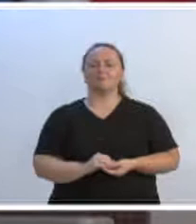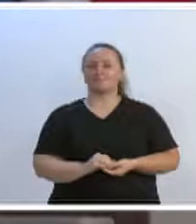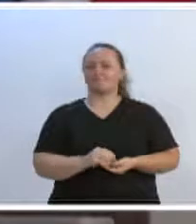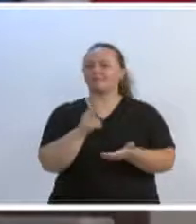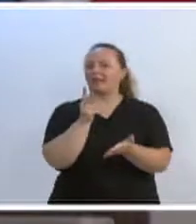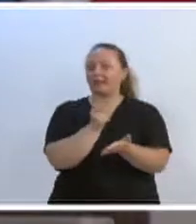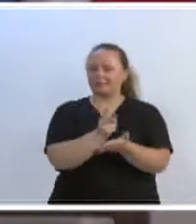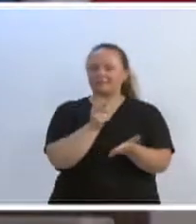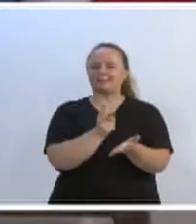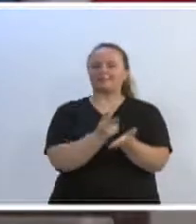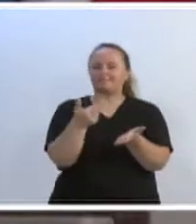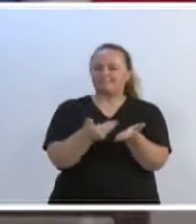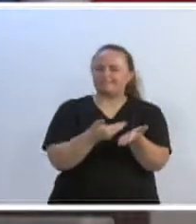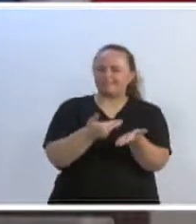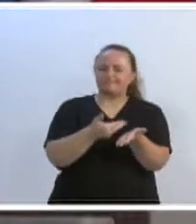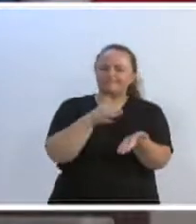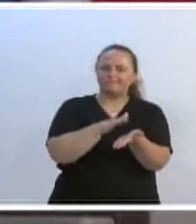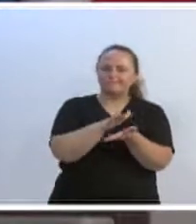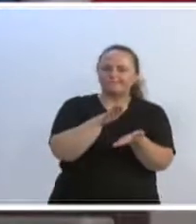seu teor, ao seu conteúdo.